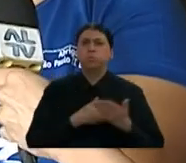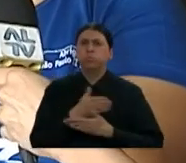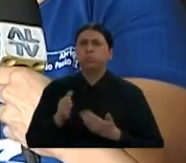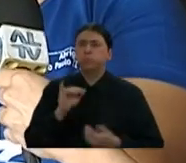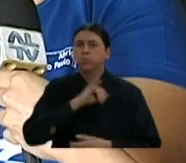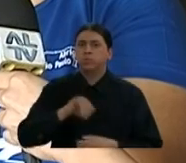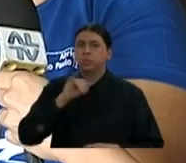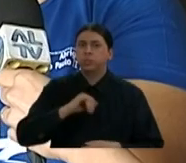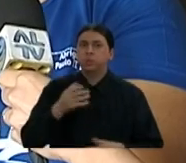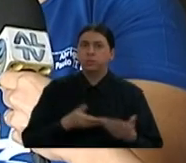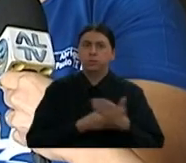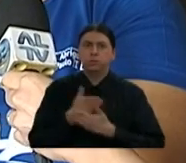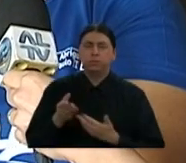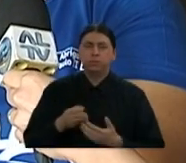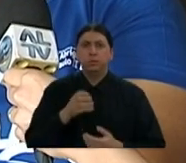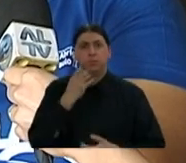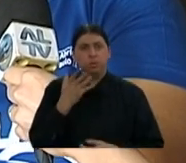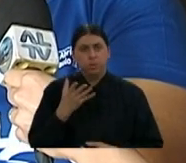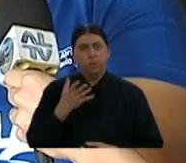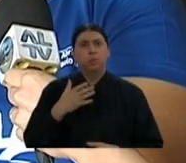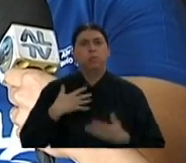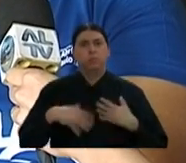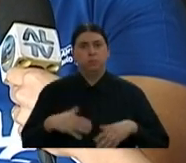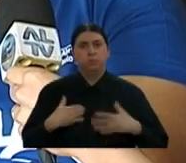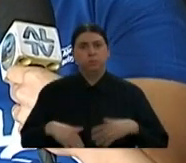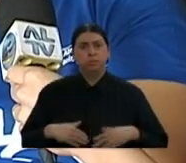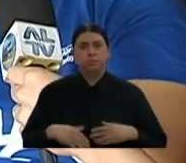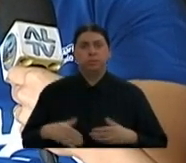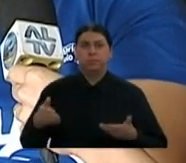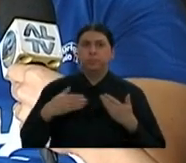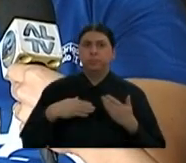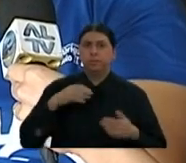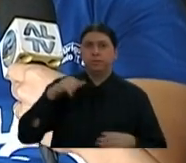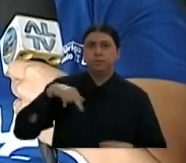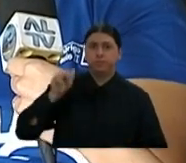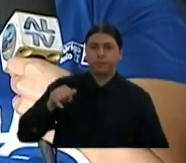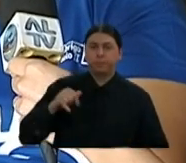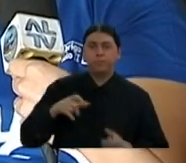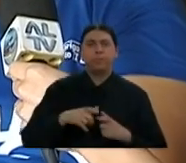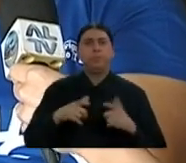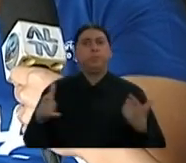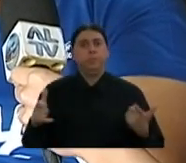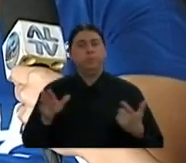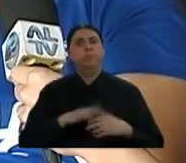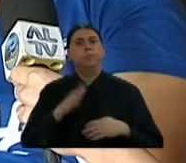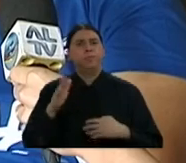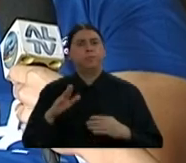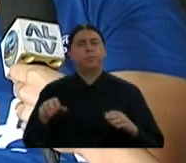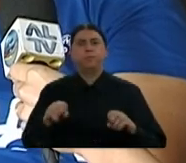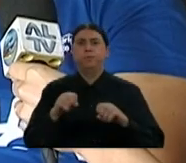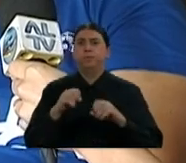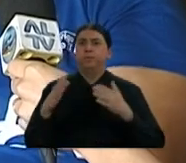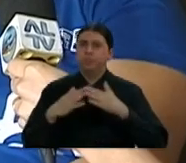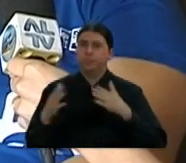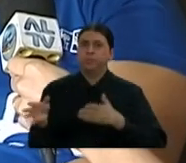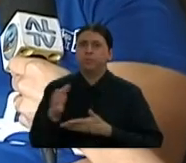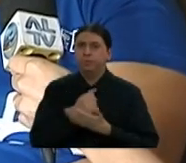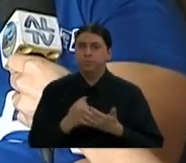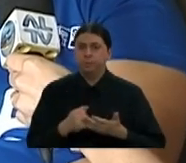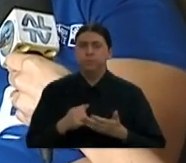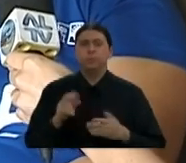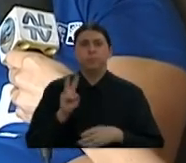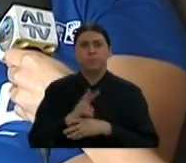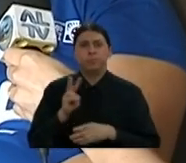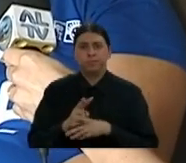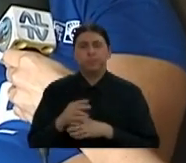muito bom foi bem tranquila com a chegada da lama trouxe até mais tranqüilidade para casa porque todos eles queriam muito ajudar cuidado nenê